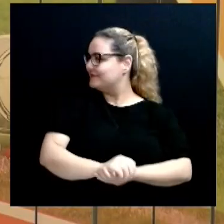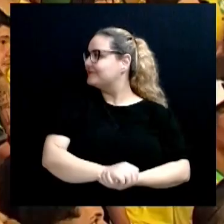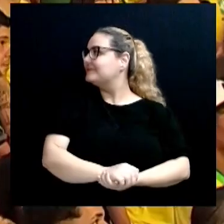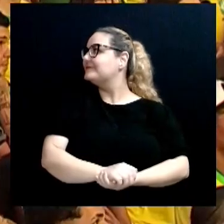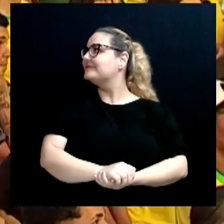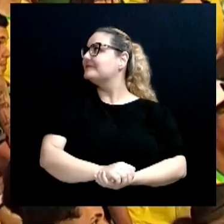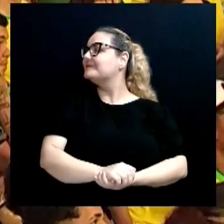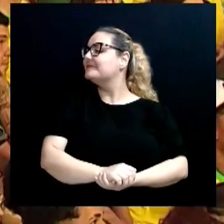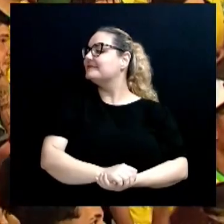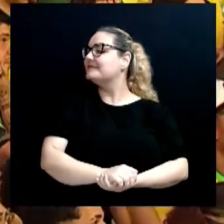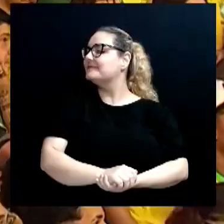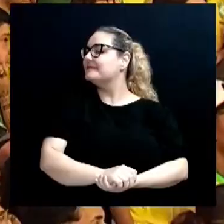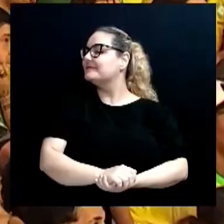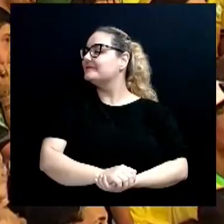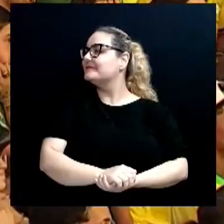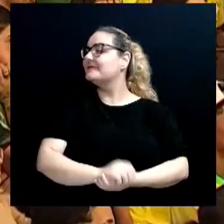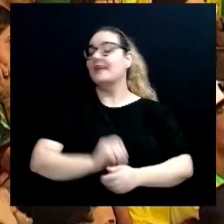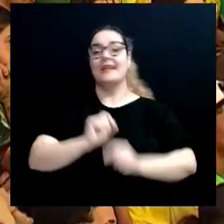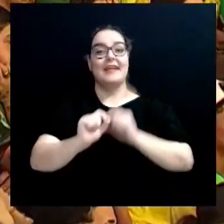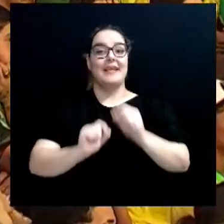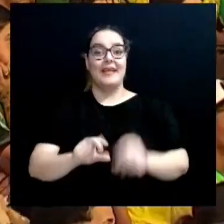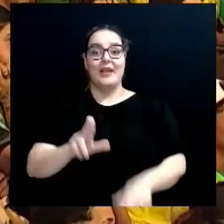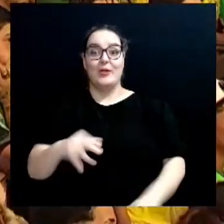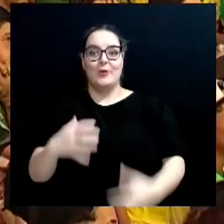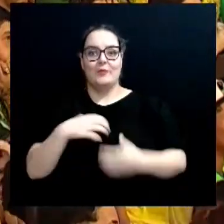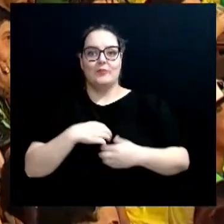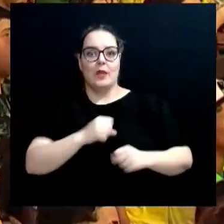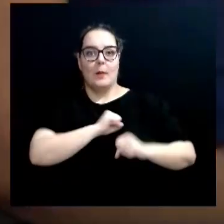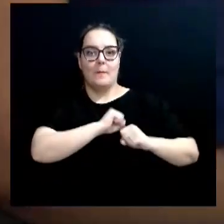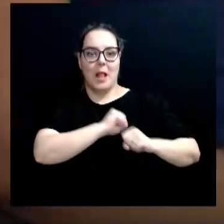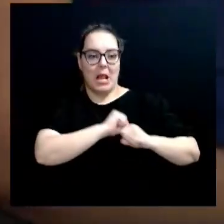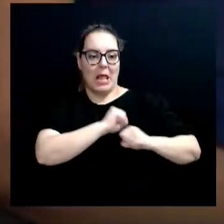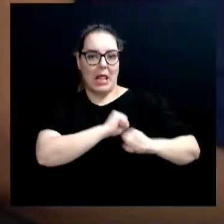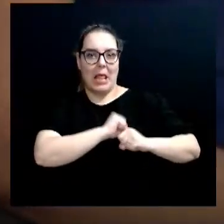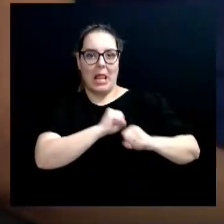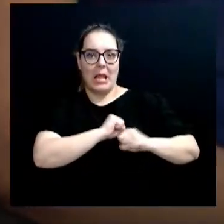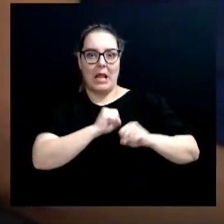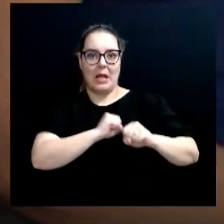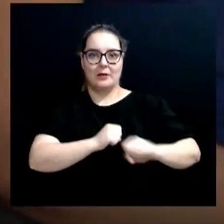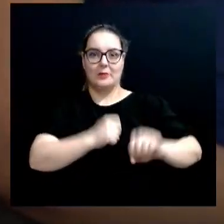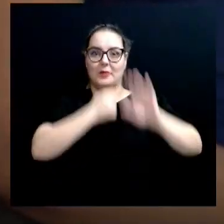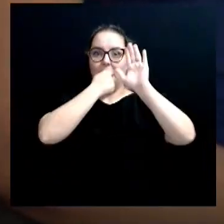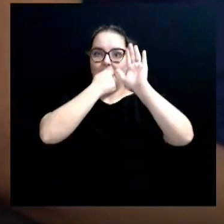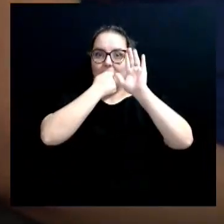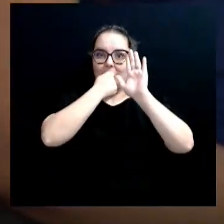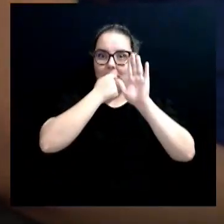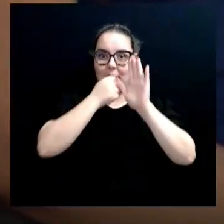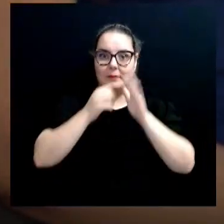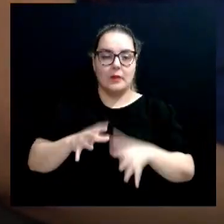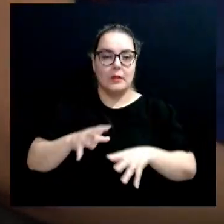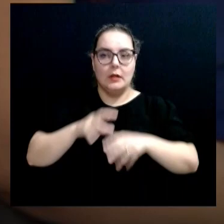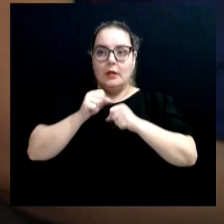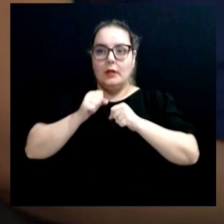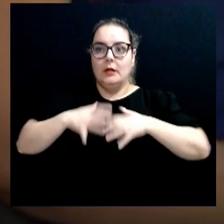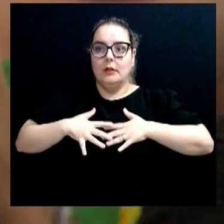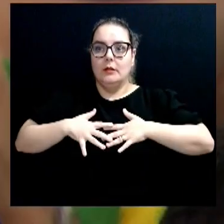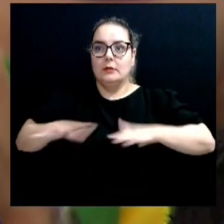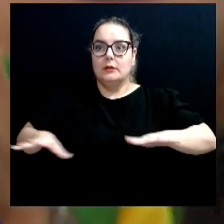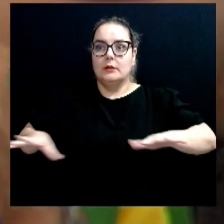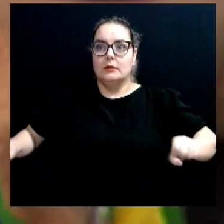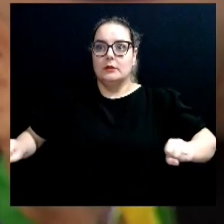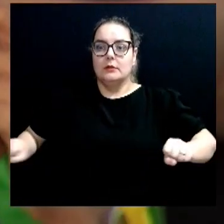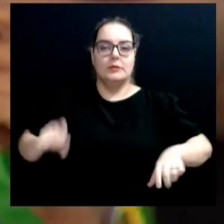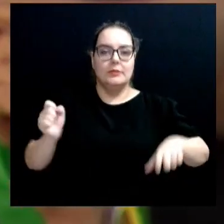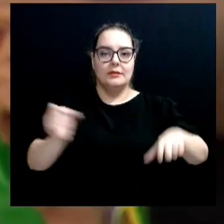Quem nunca sentiu o coração disparar em uma cobrança de pênalti? Ou prendeu a respiração em um gol nos acréscimos?